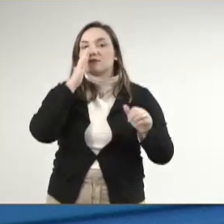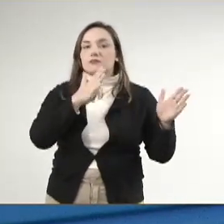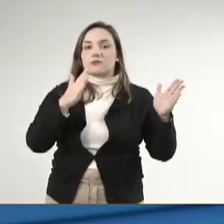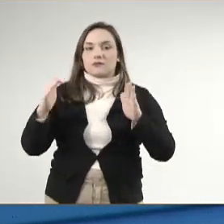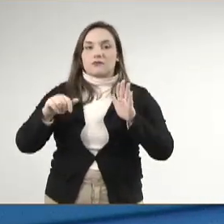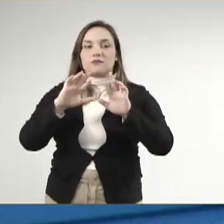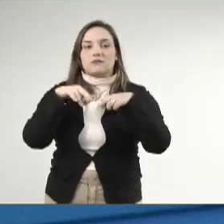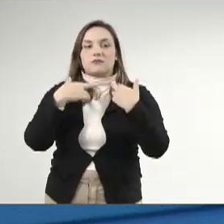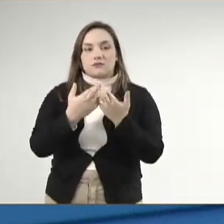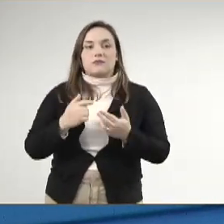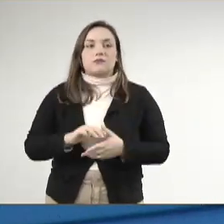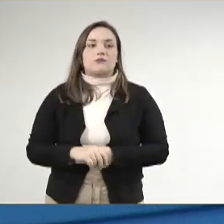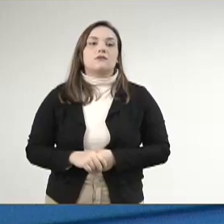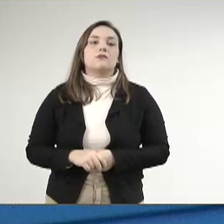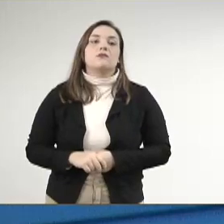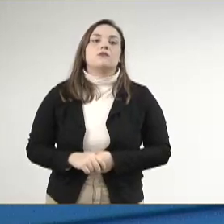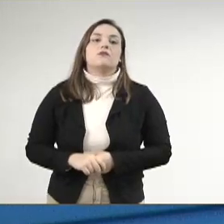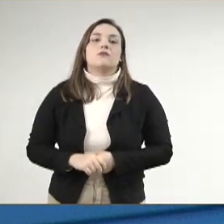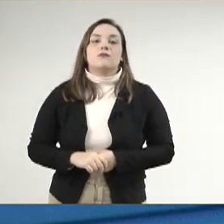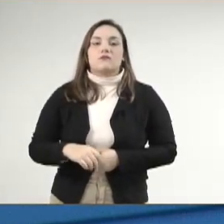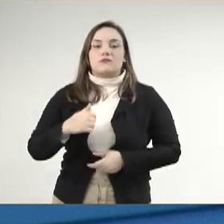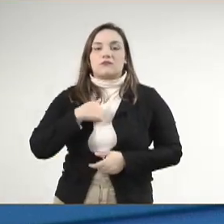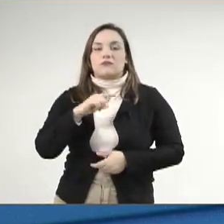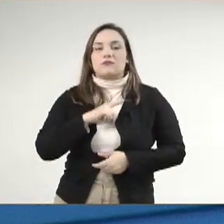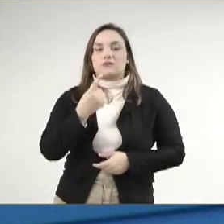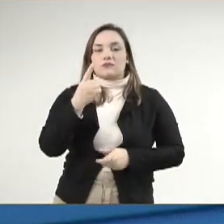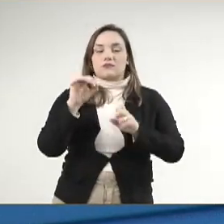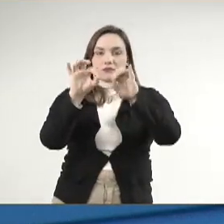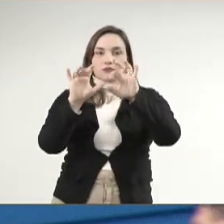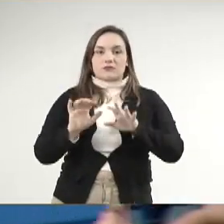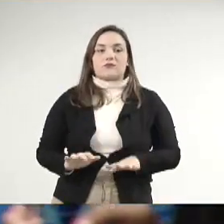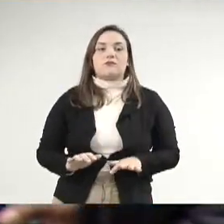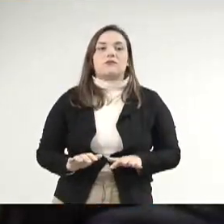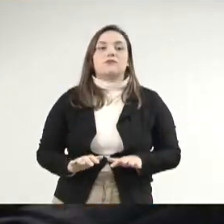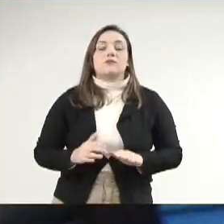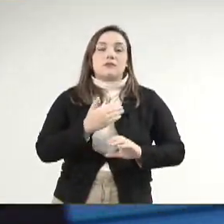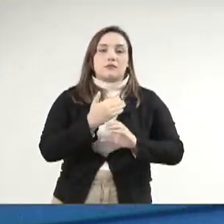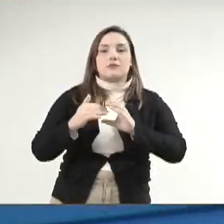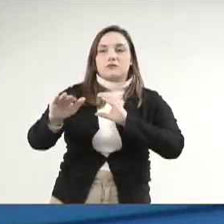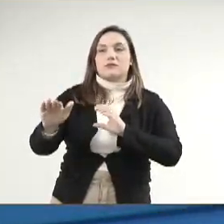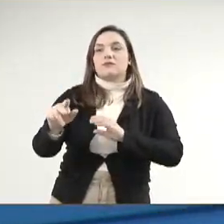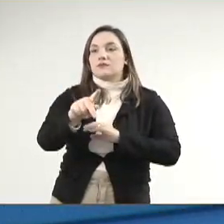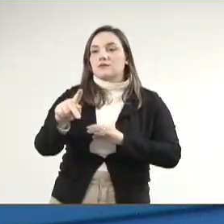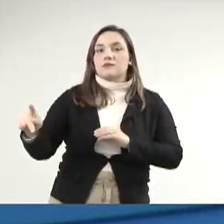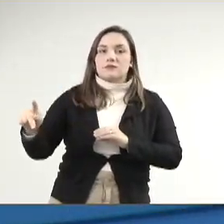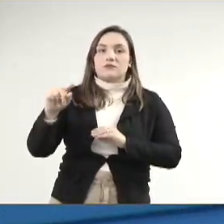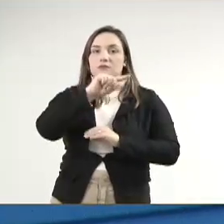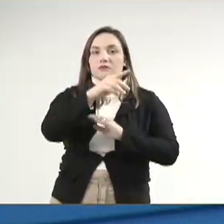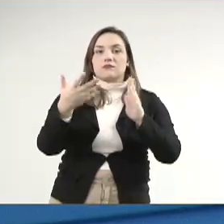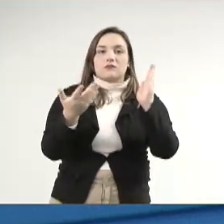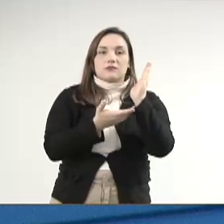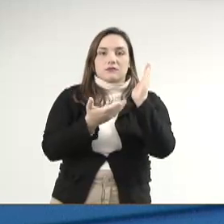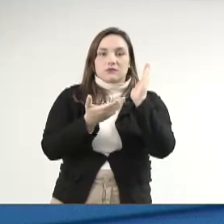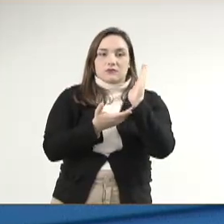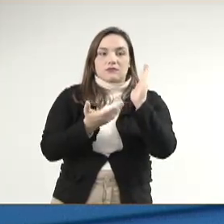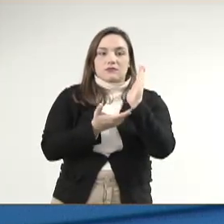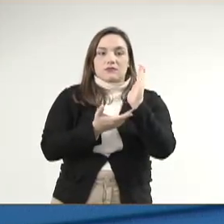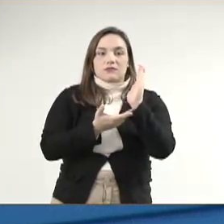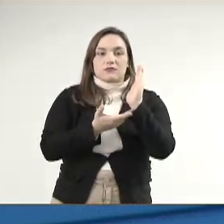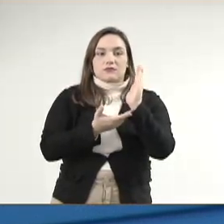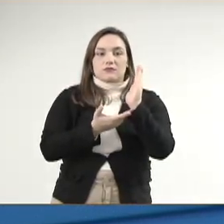aqui encaminhando um ofício ao presidente da Câmara Federal, senhor